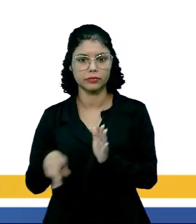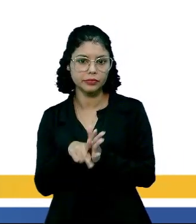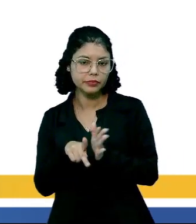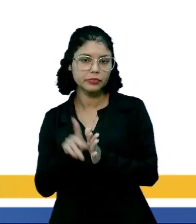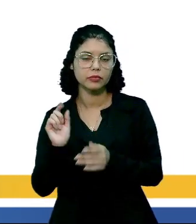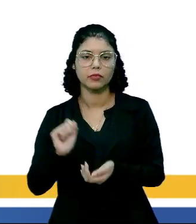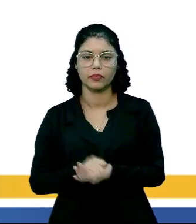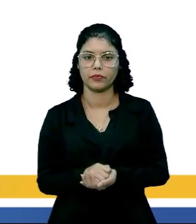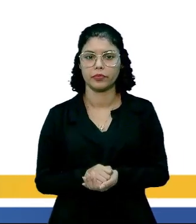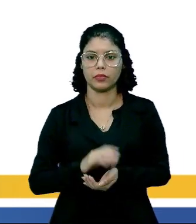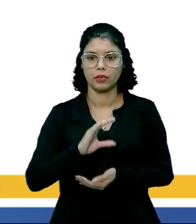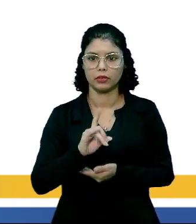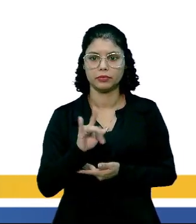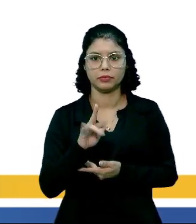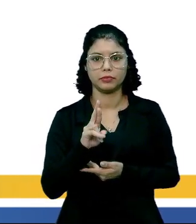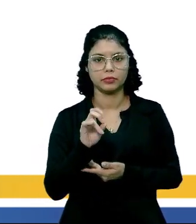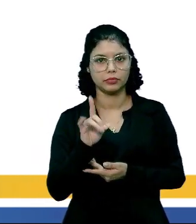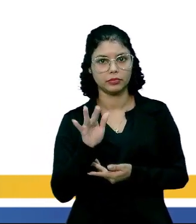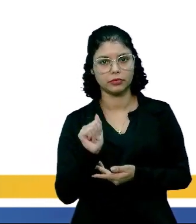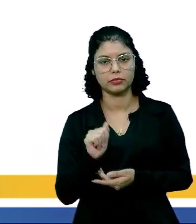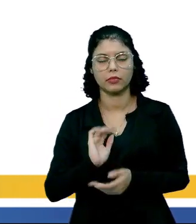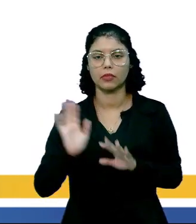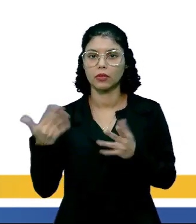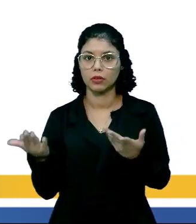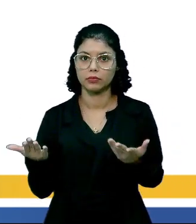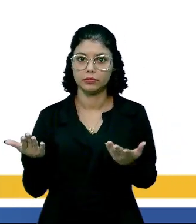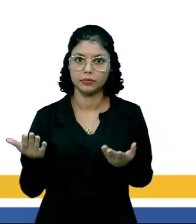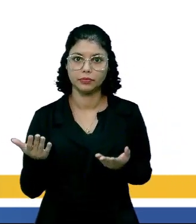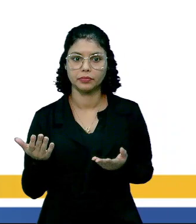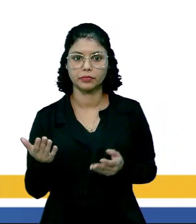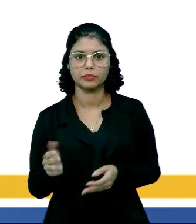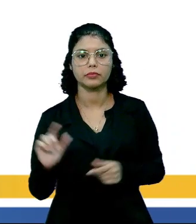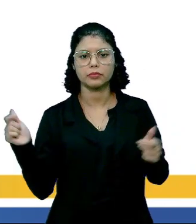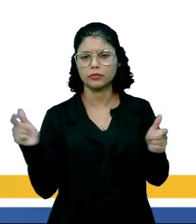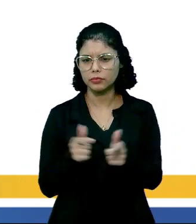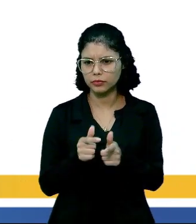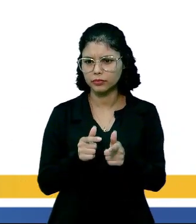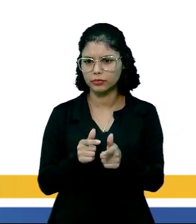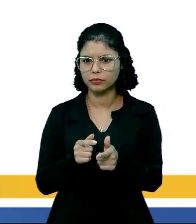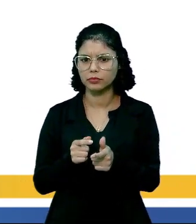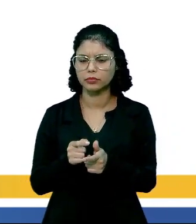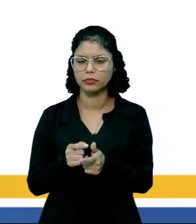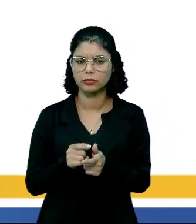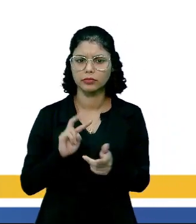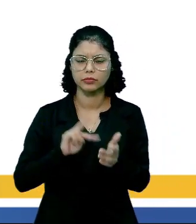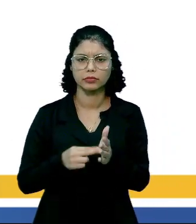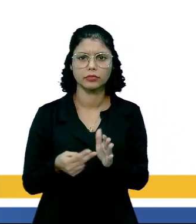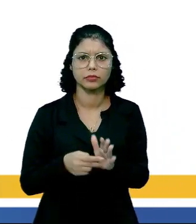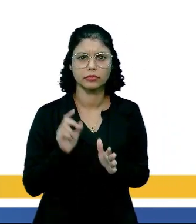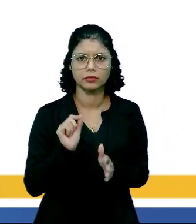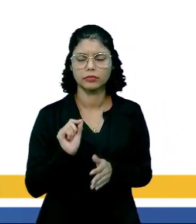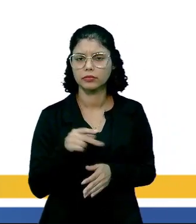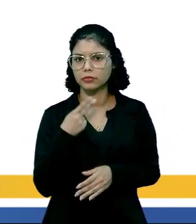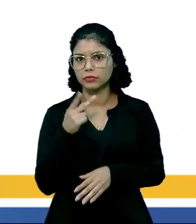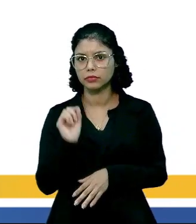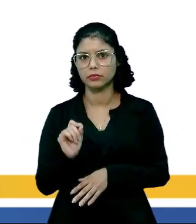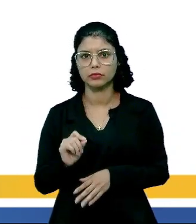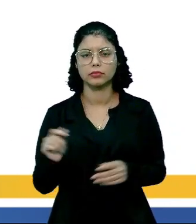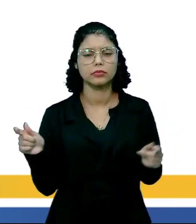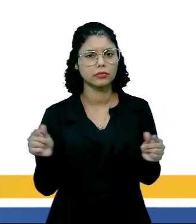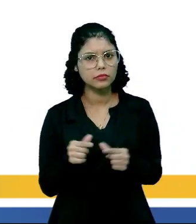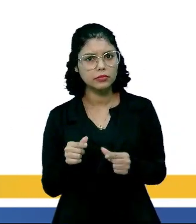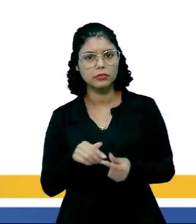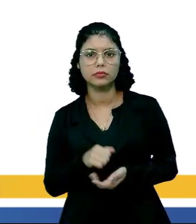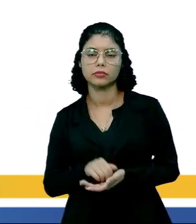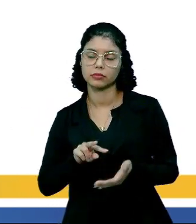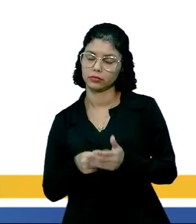tenho uma curva catalisada Qual é a curva catalisada a menor então isso significa dizer que menor a